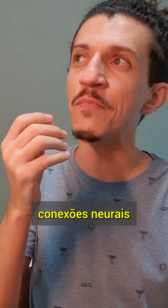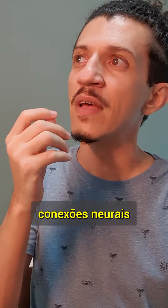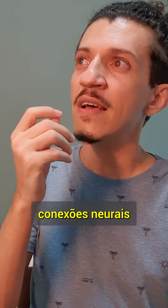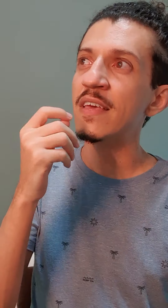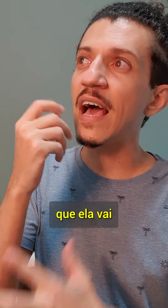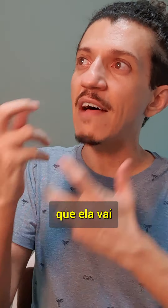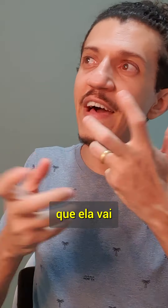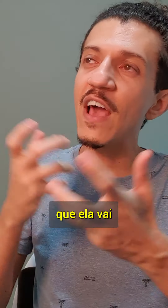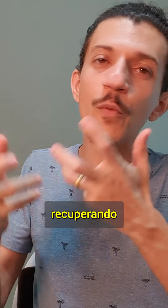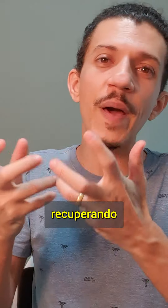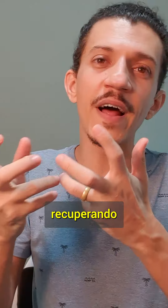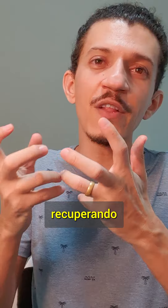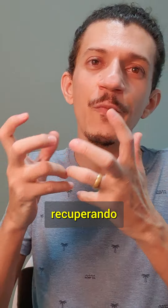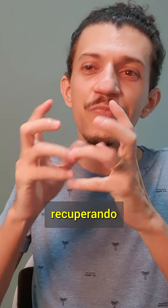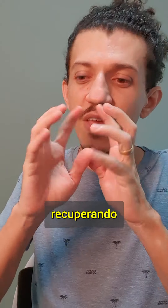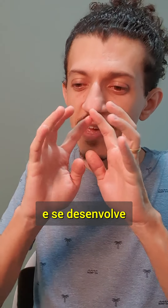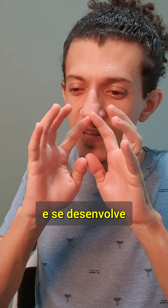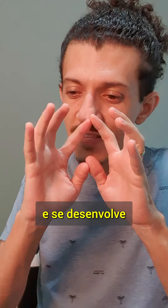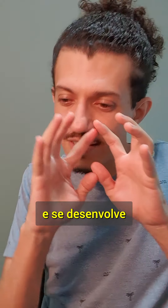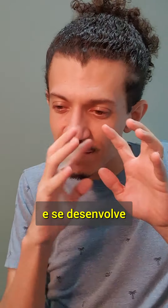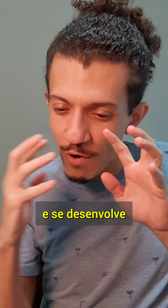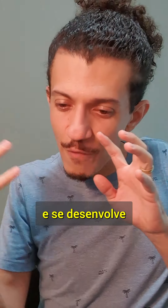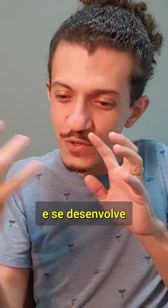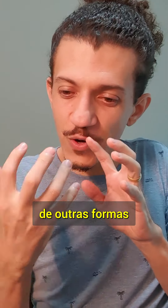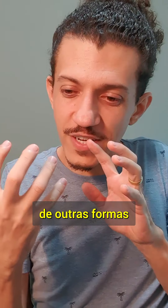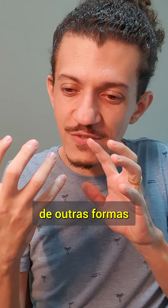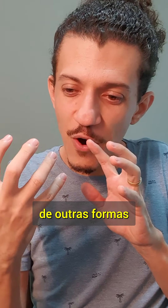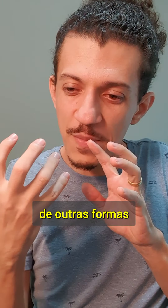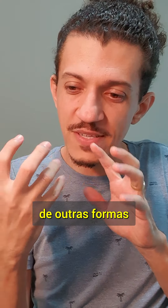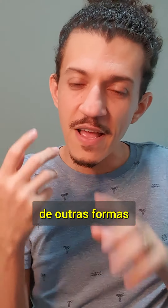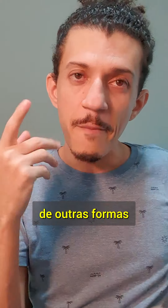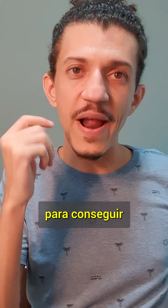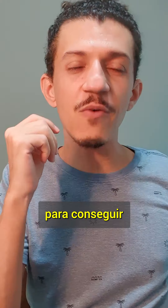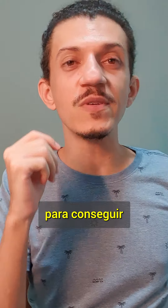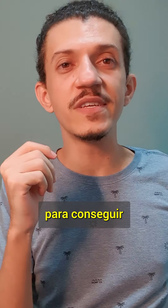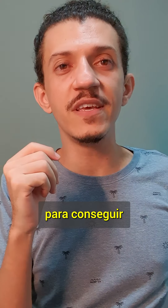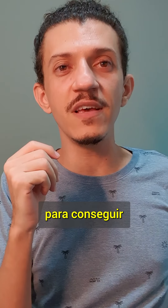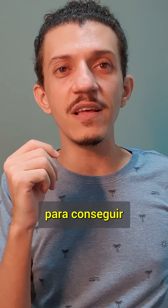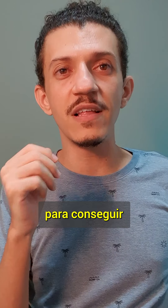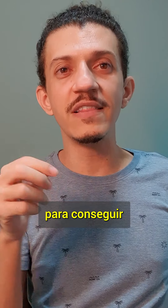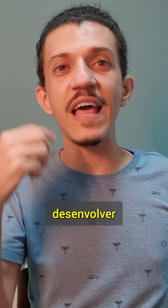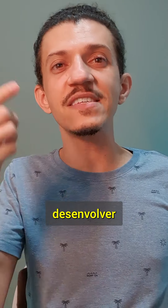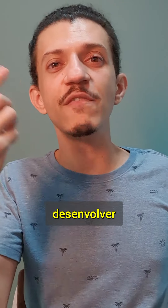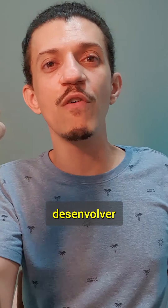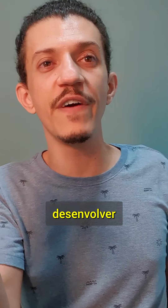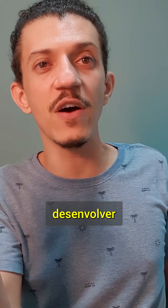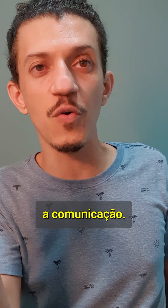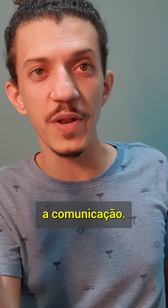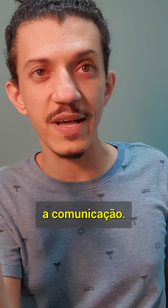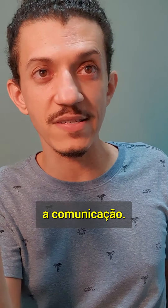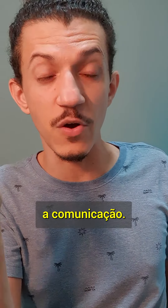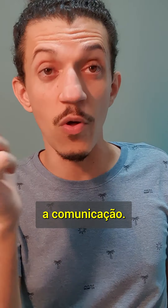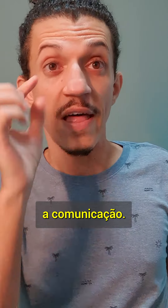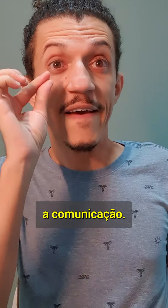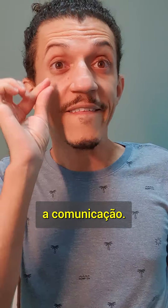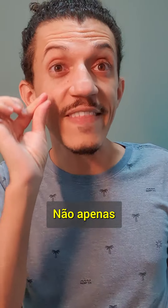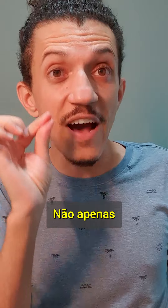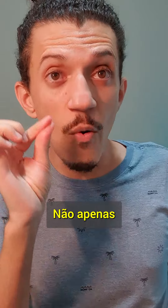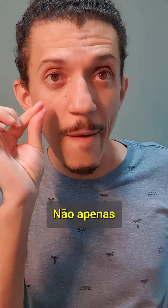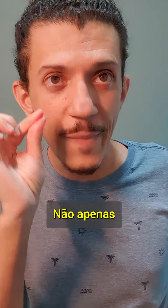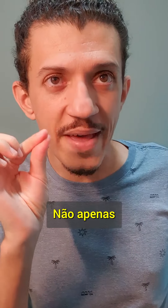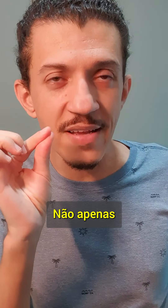neurais que ela vai recuperando e se desenvolve de outras formas para conseguir desenvolver a comunicação.